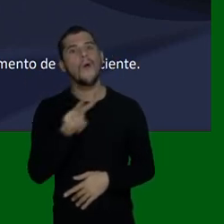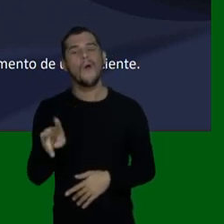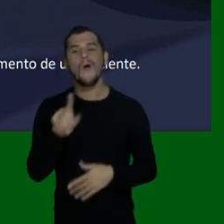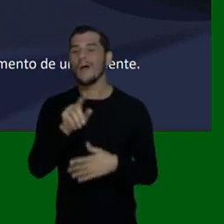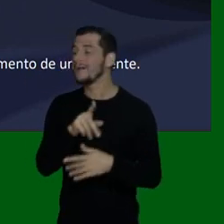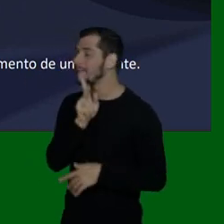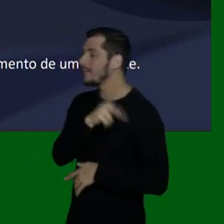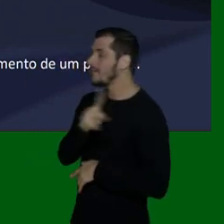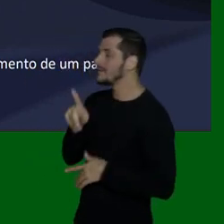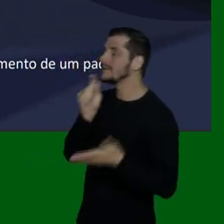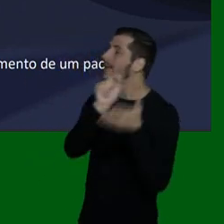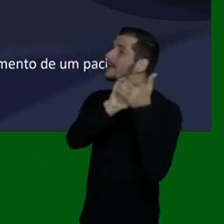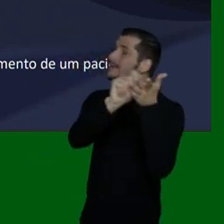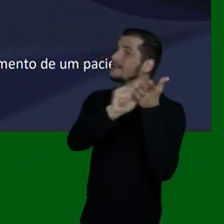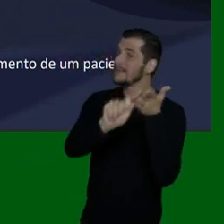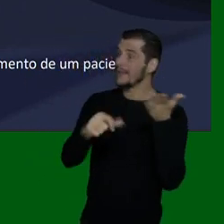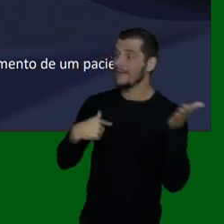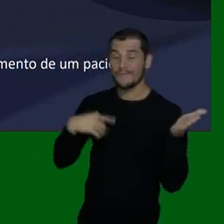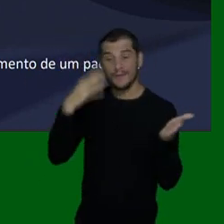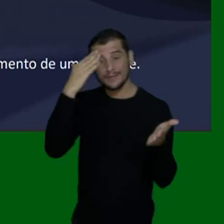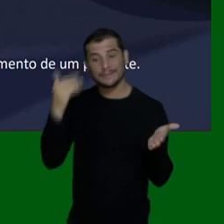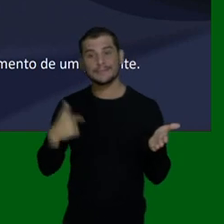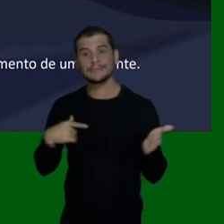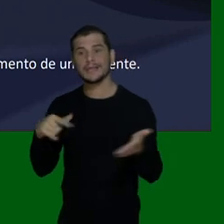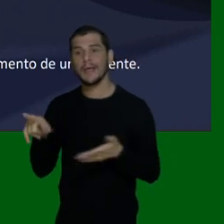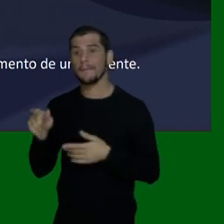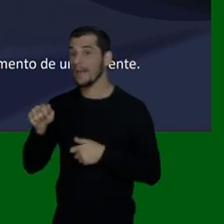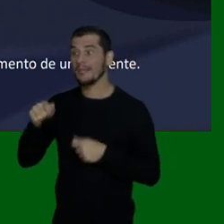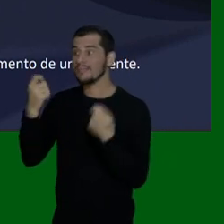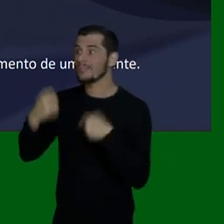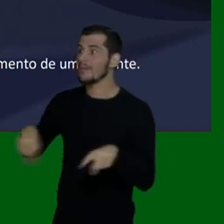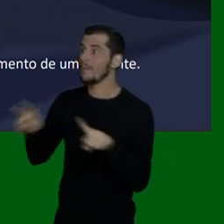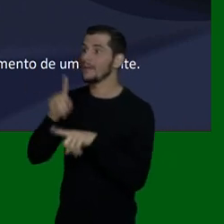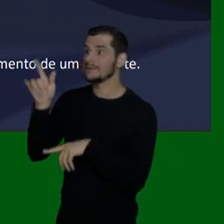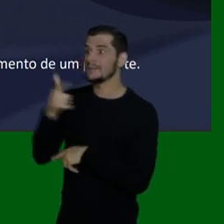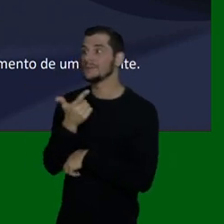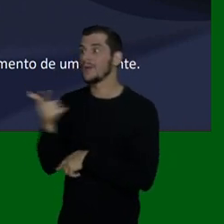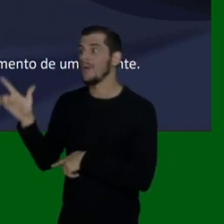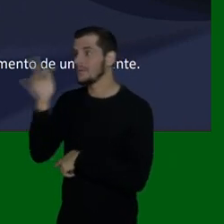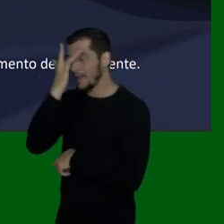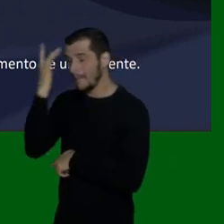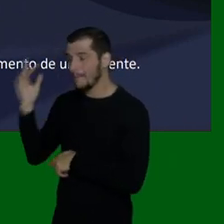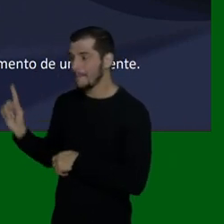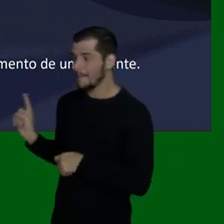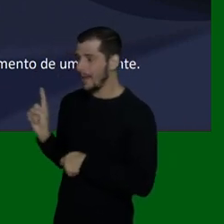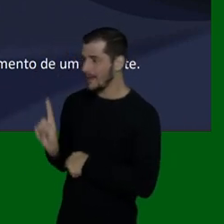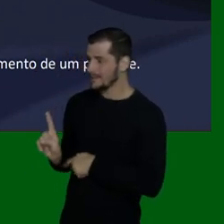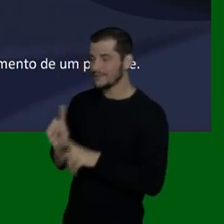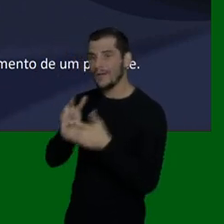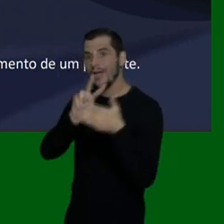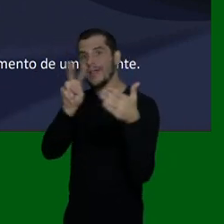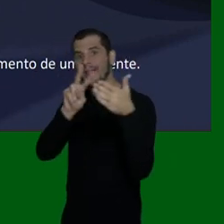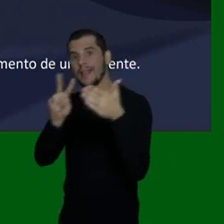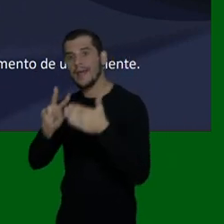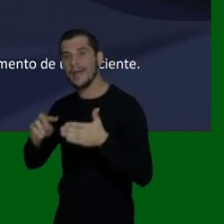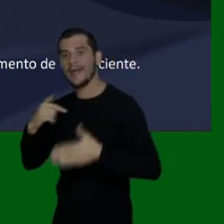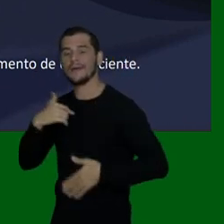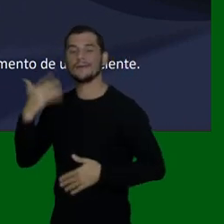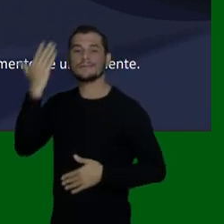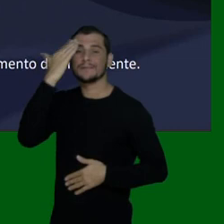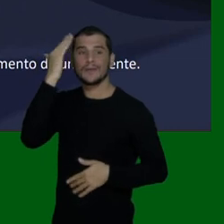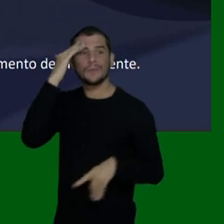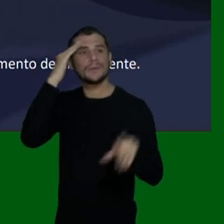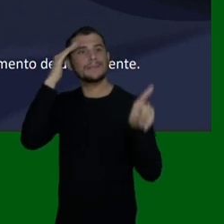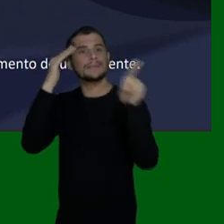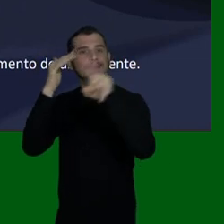escreveu sem que ninguém precise ler para mim mas eu entendo o que que ela